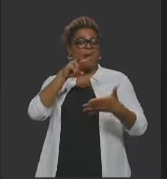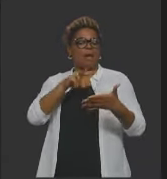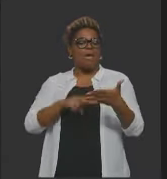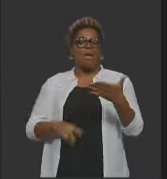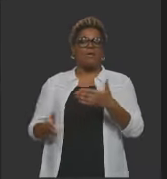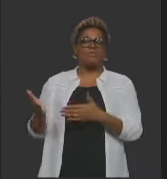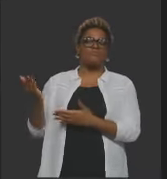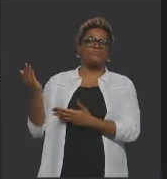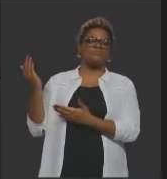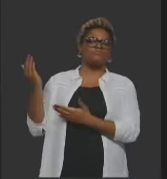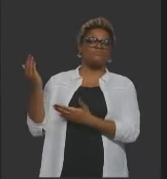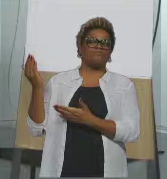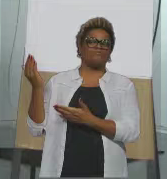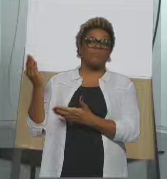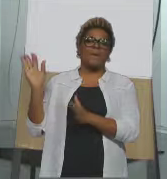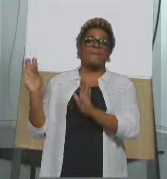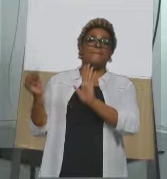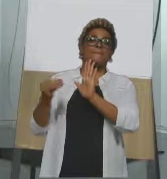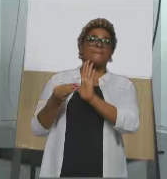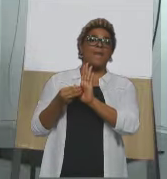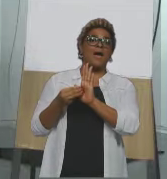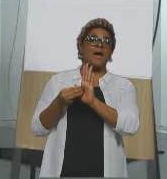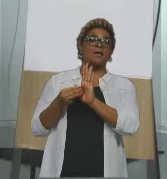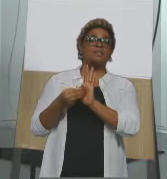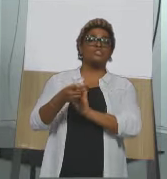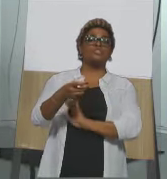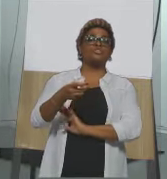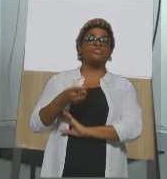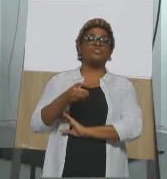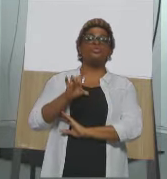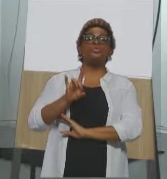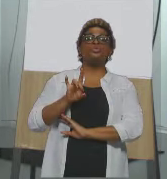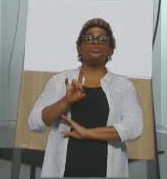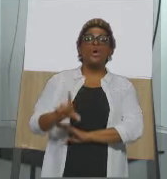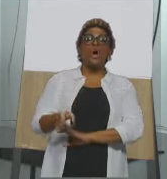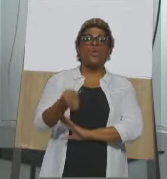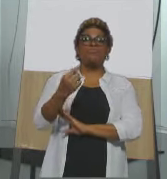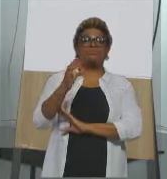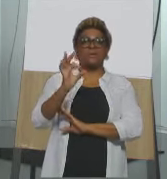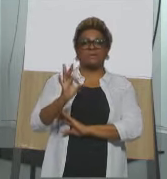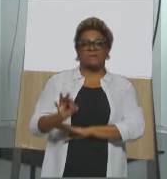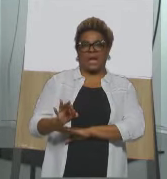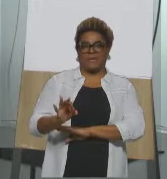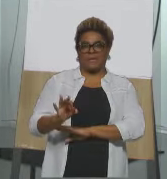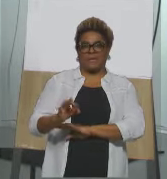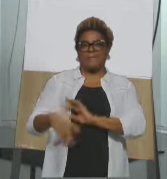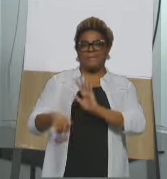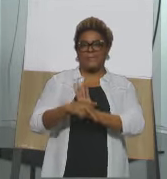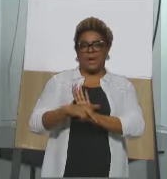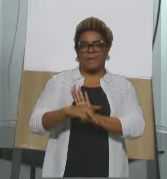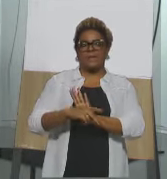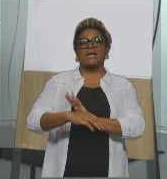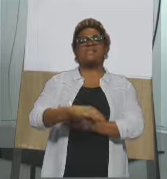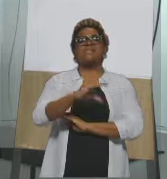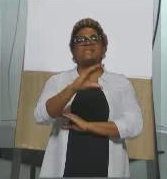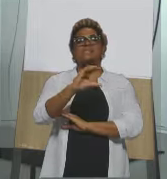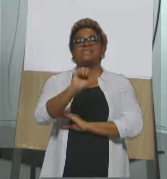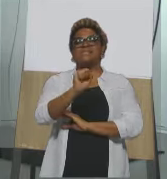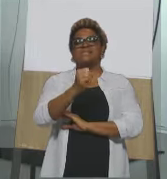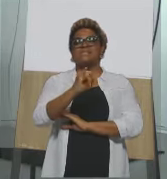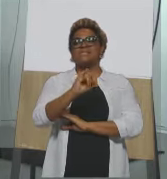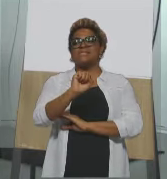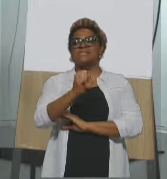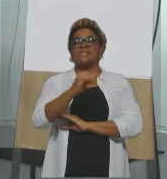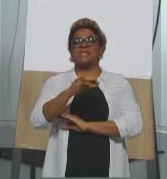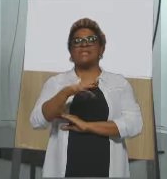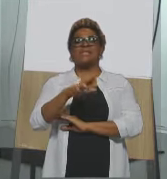seguir e faça um X apenas naquelas relacionadas ao sistema cardiovascular. Ou seja, qual dessas alternativas que